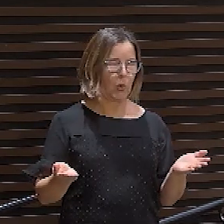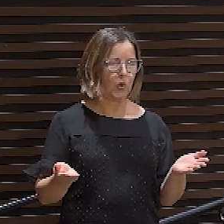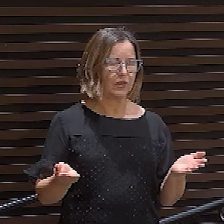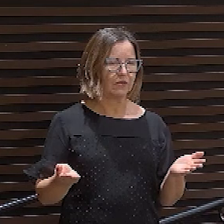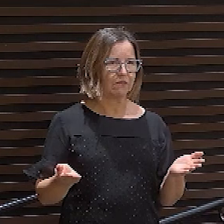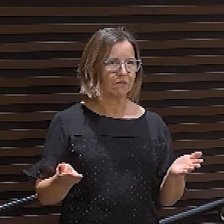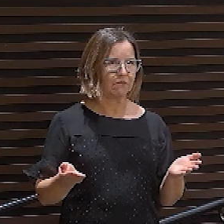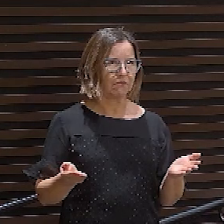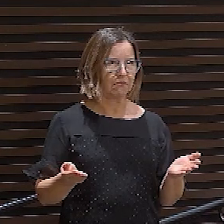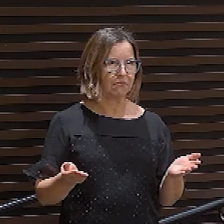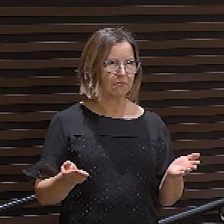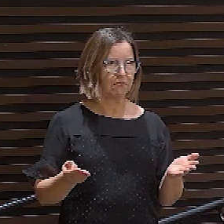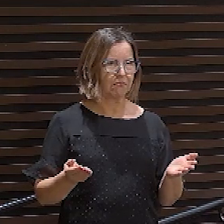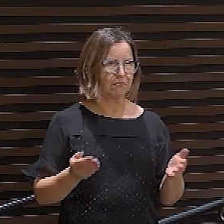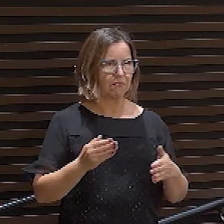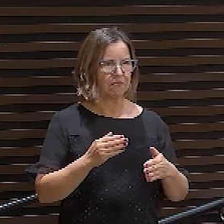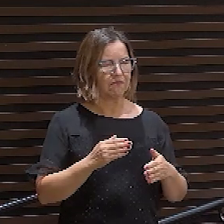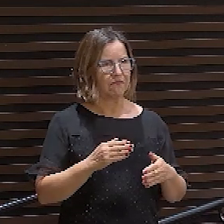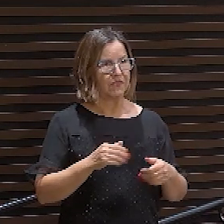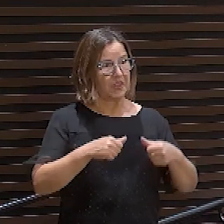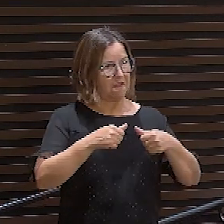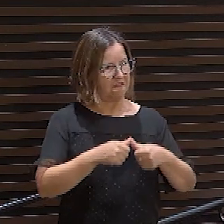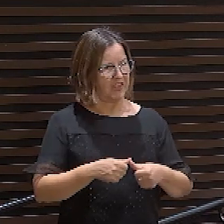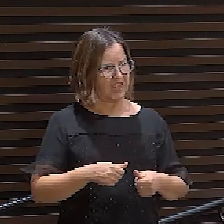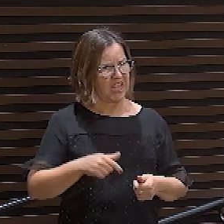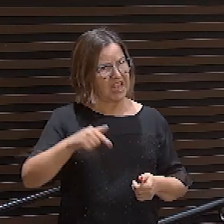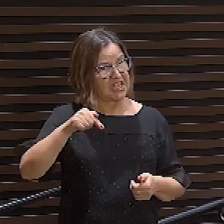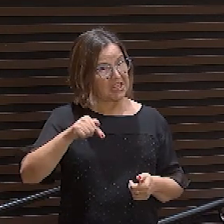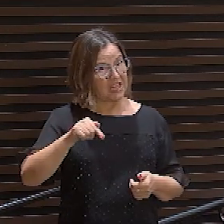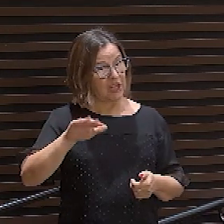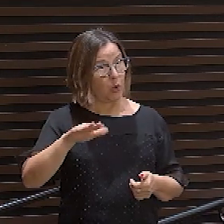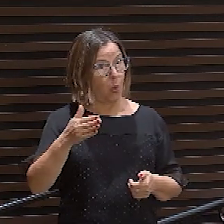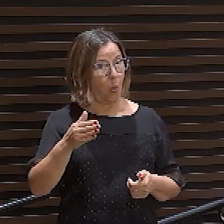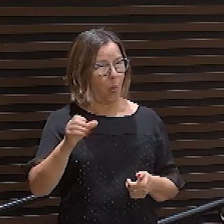7 a 8 horas num